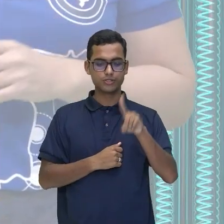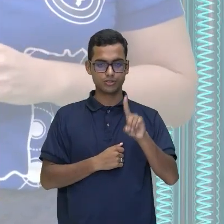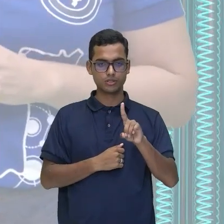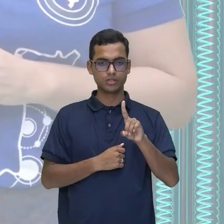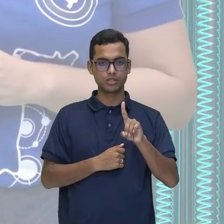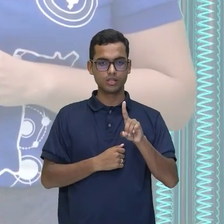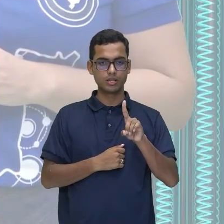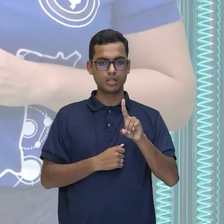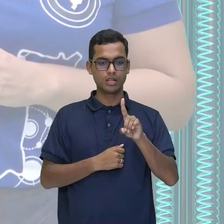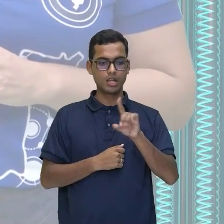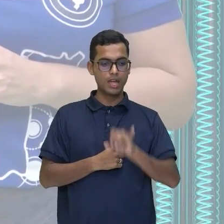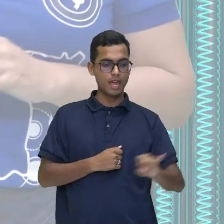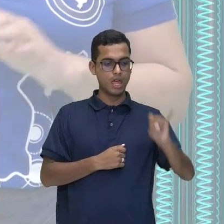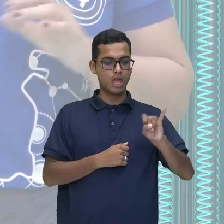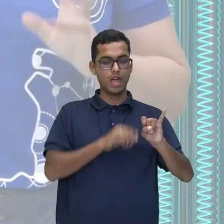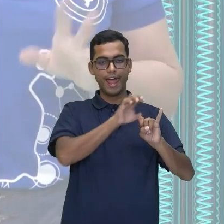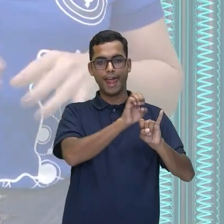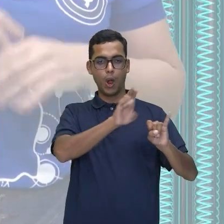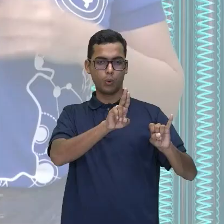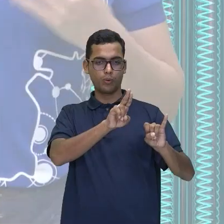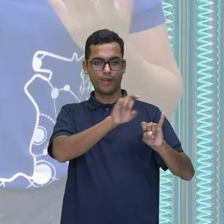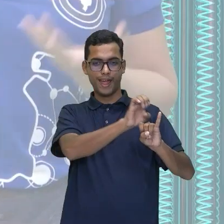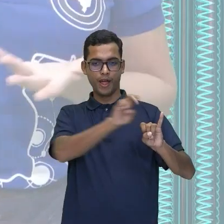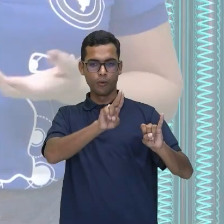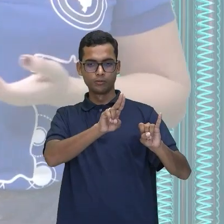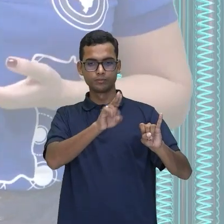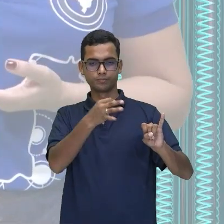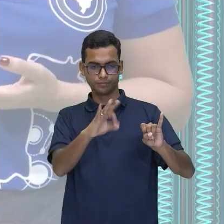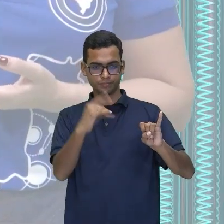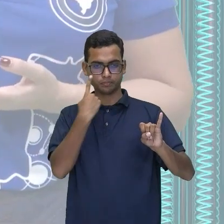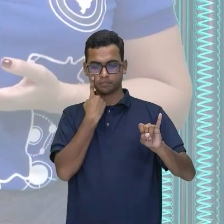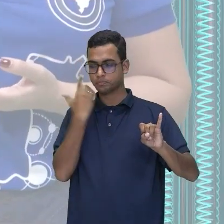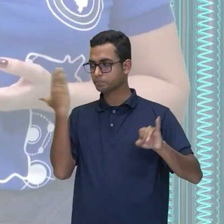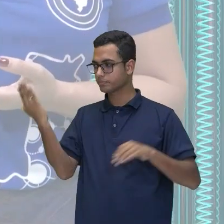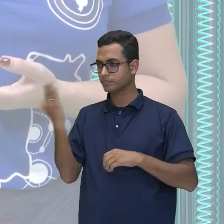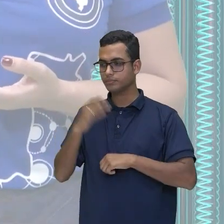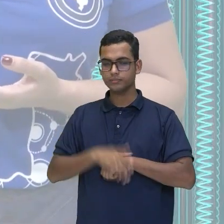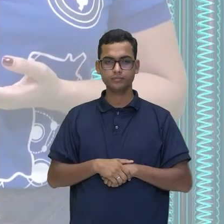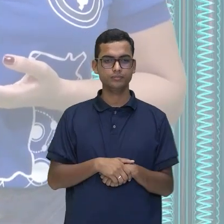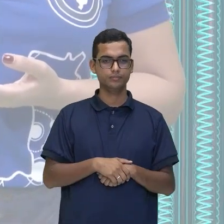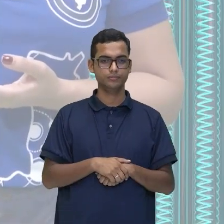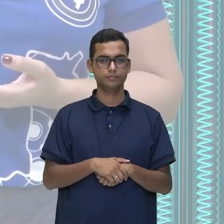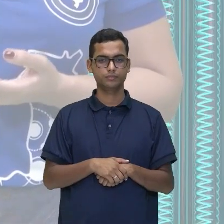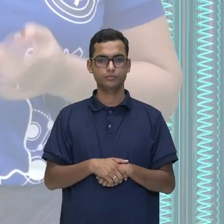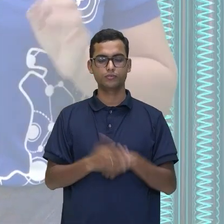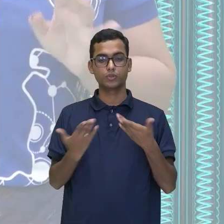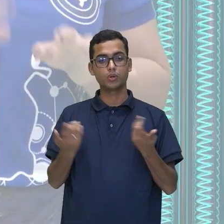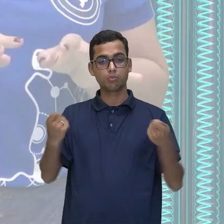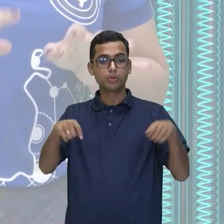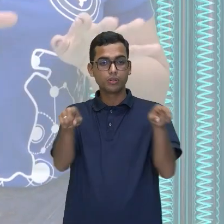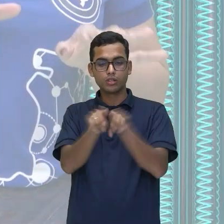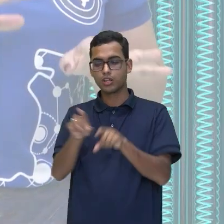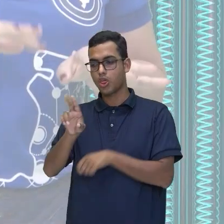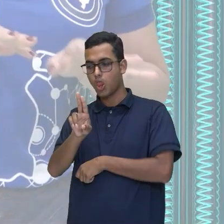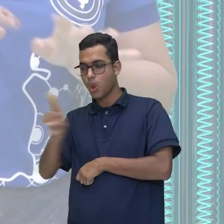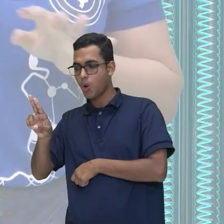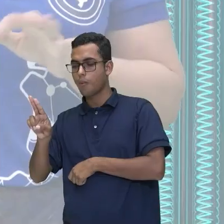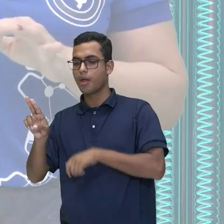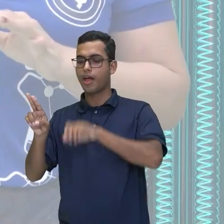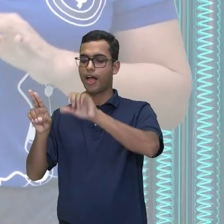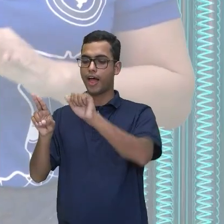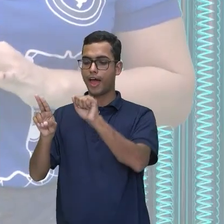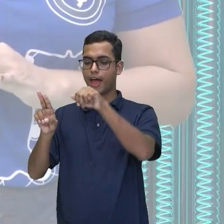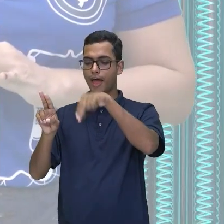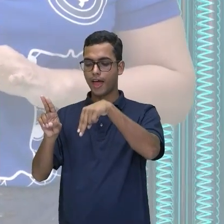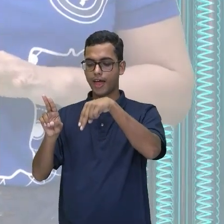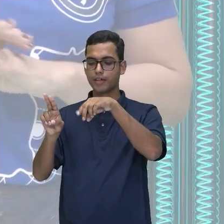troca usando um nome, vários nomes e a palavra I, tá bom? Não pode dizer Potira